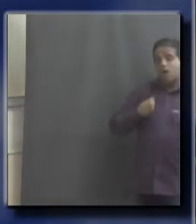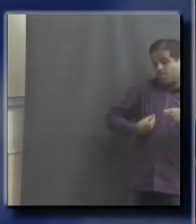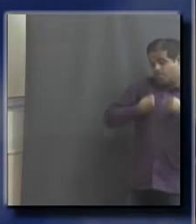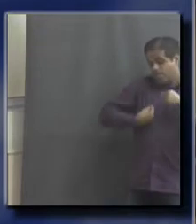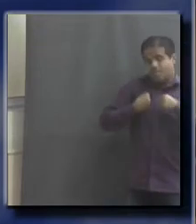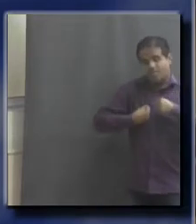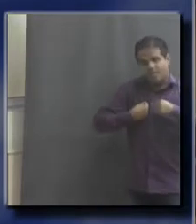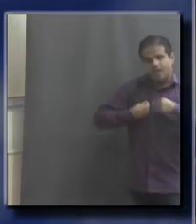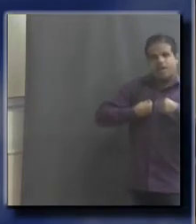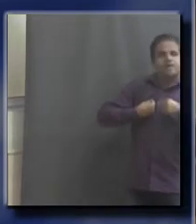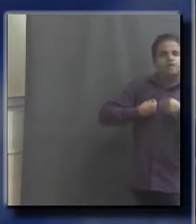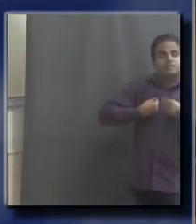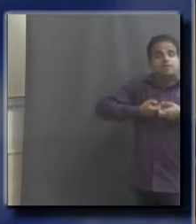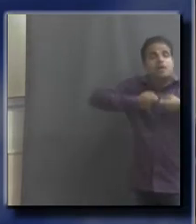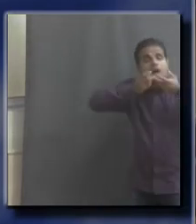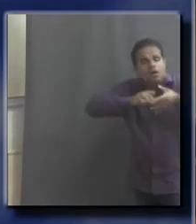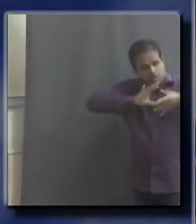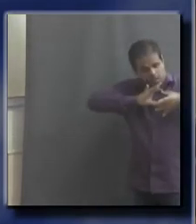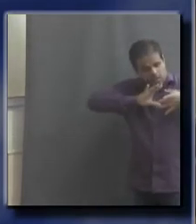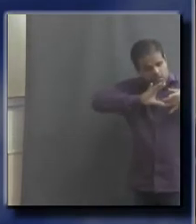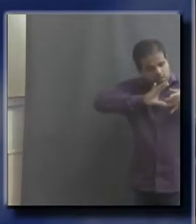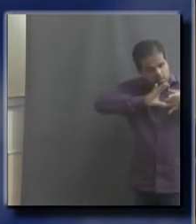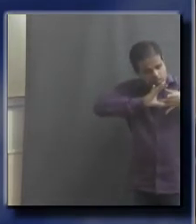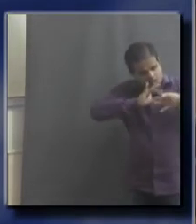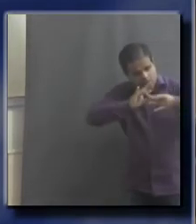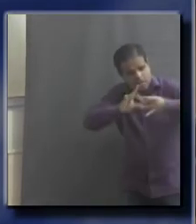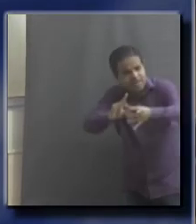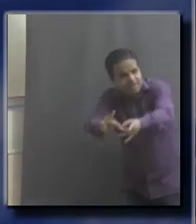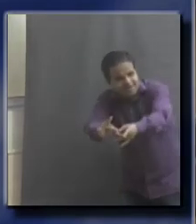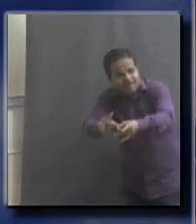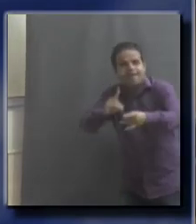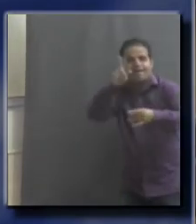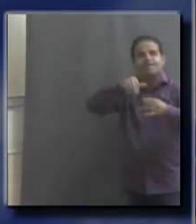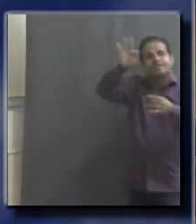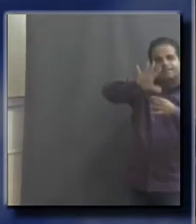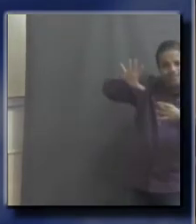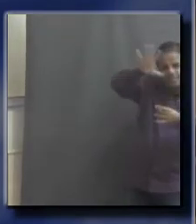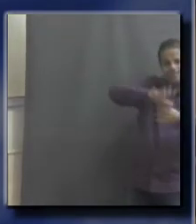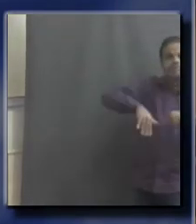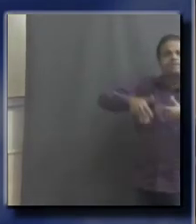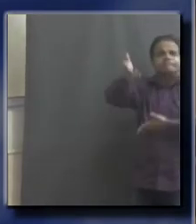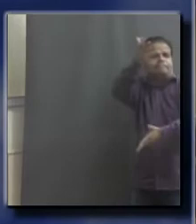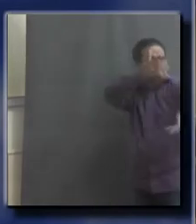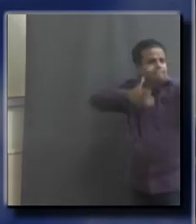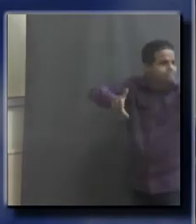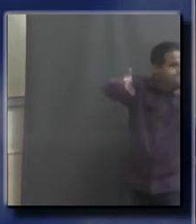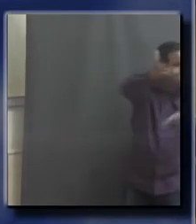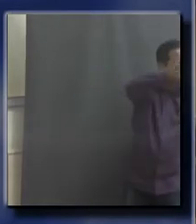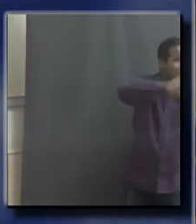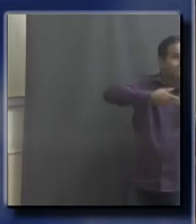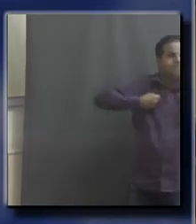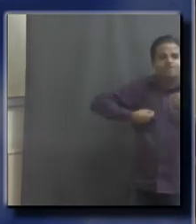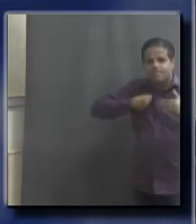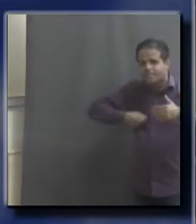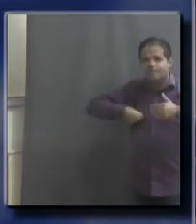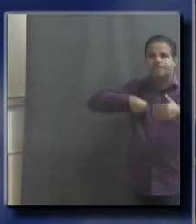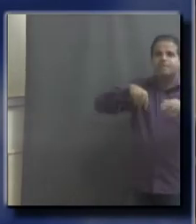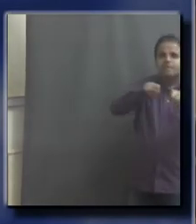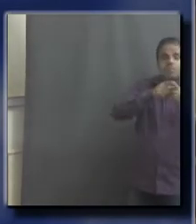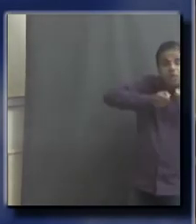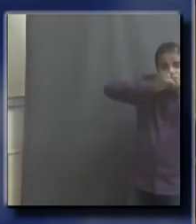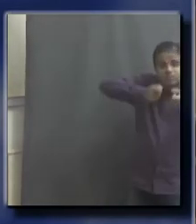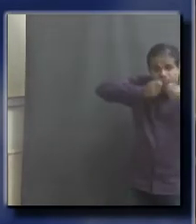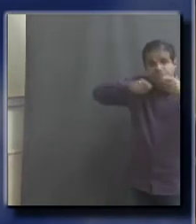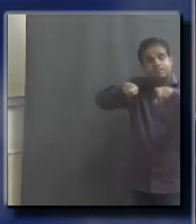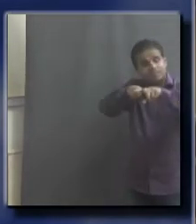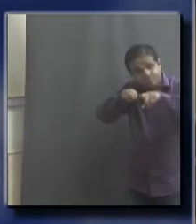vivência no contexto universitário, né? É a vivência das relações, é a vivência para além dos conteúdos e